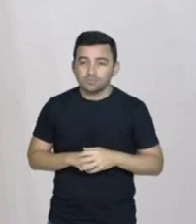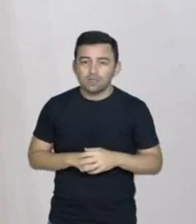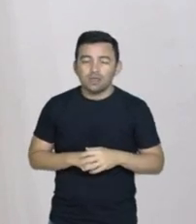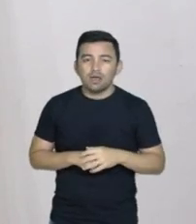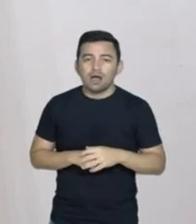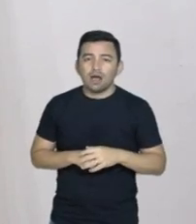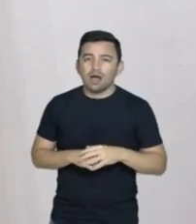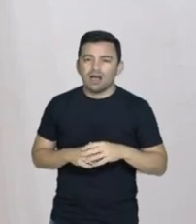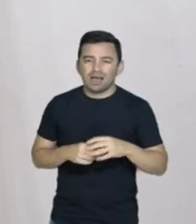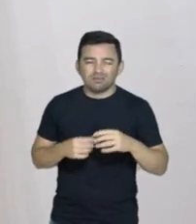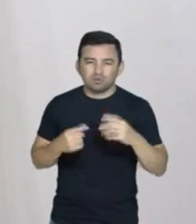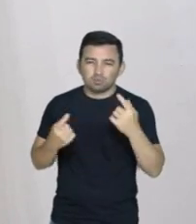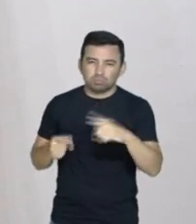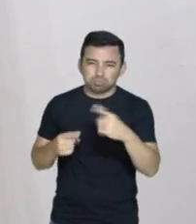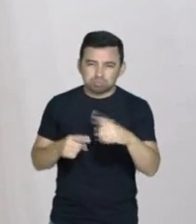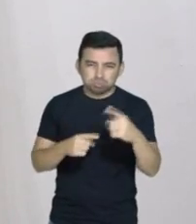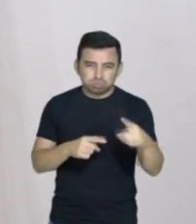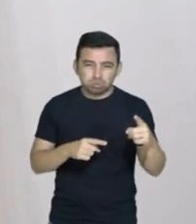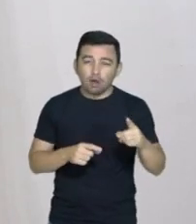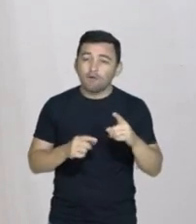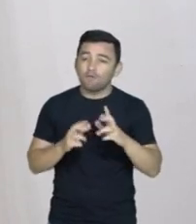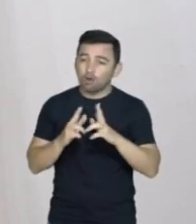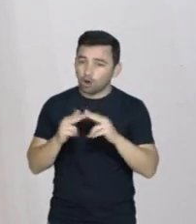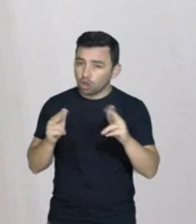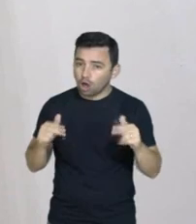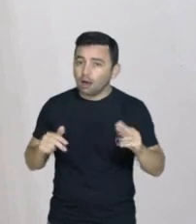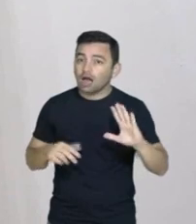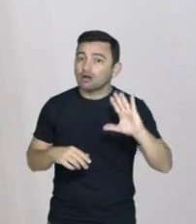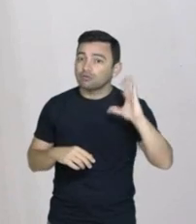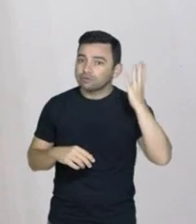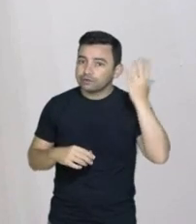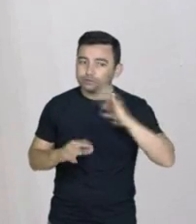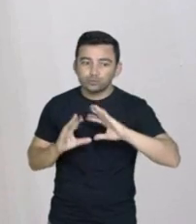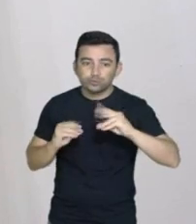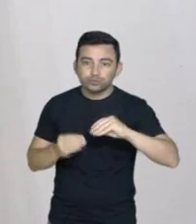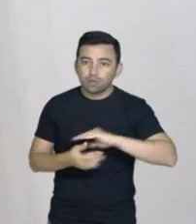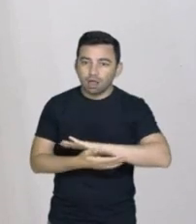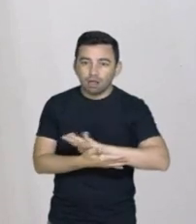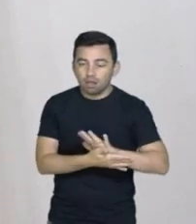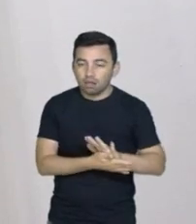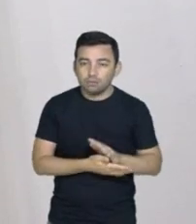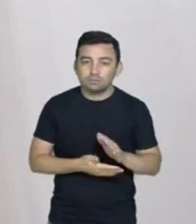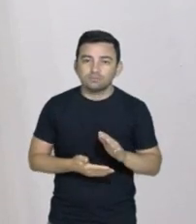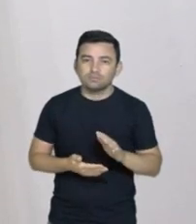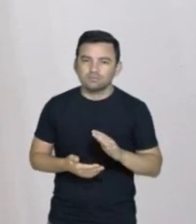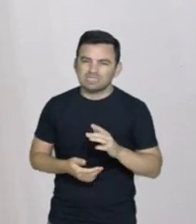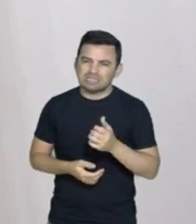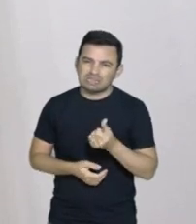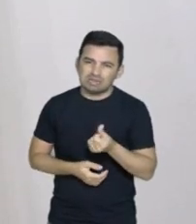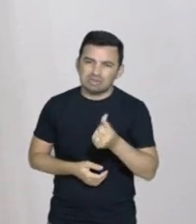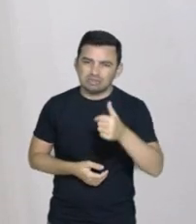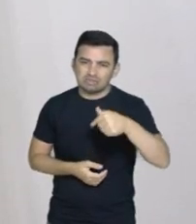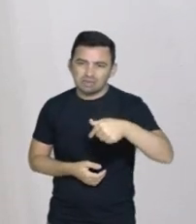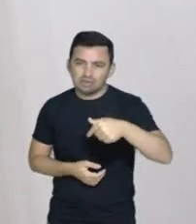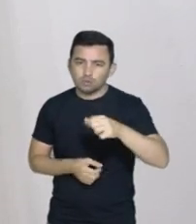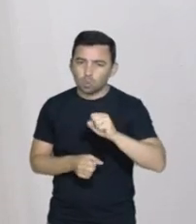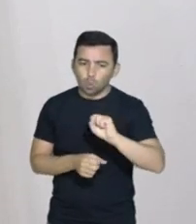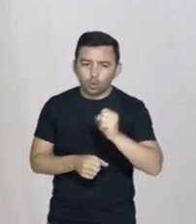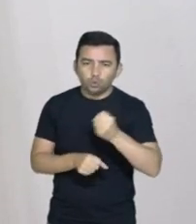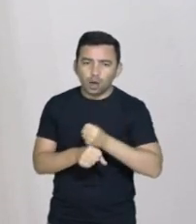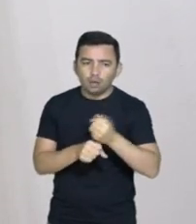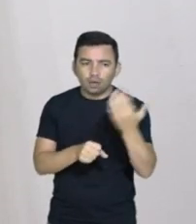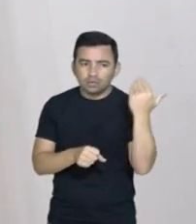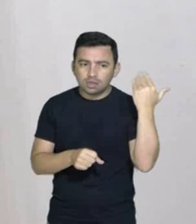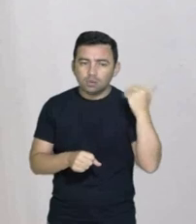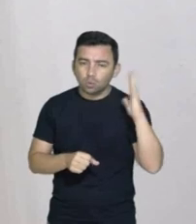aconteceram em Florianópolis em Santa Catarina como um todo a coisa de 6 7 8 anos atrás